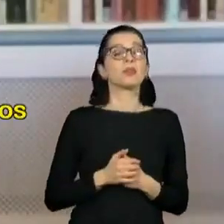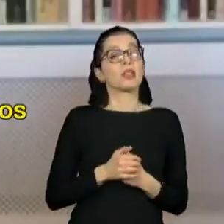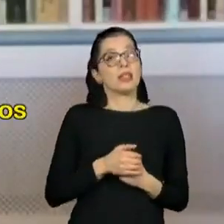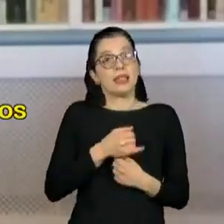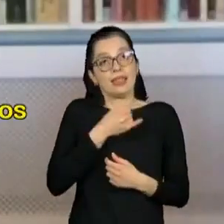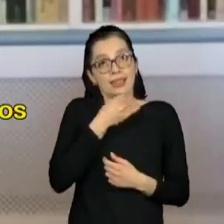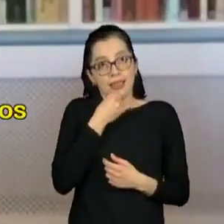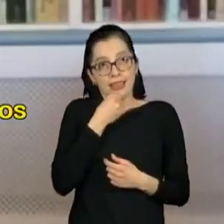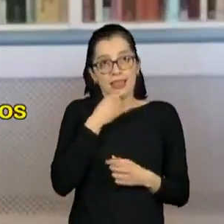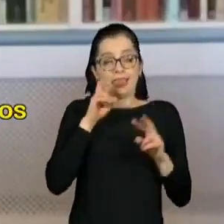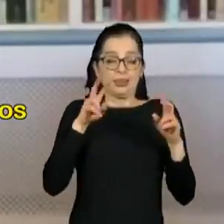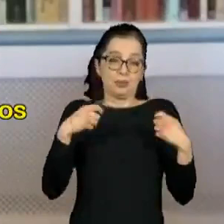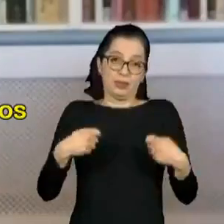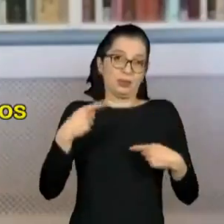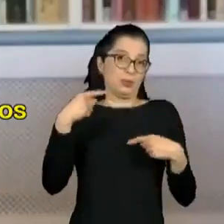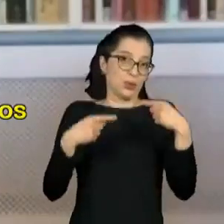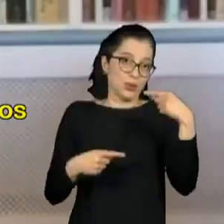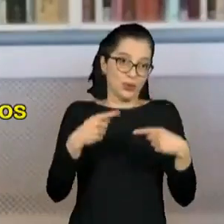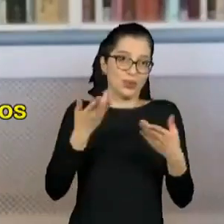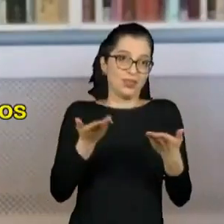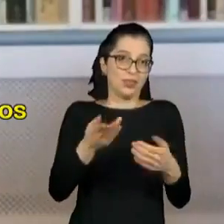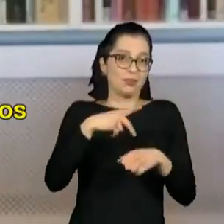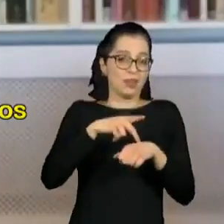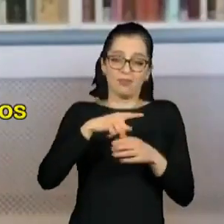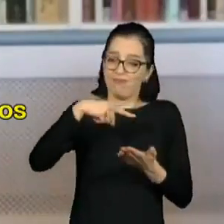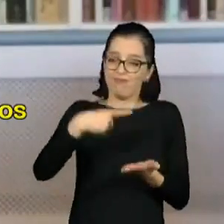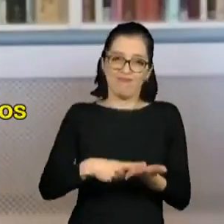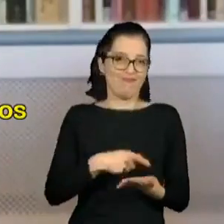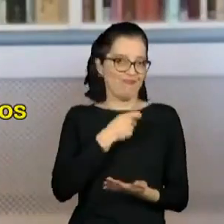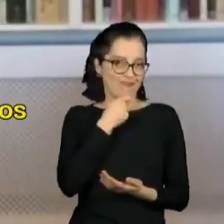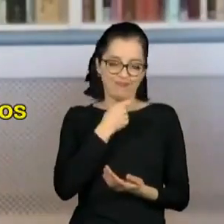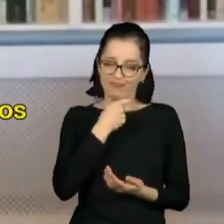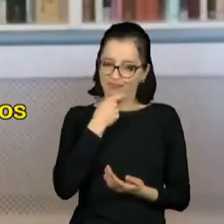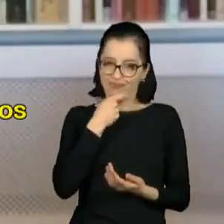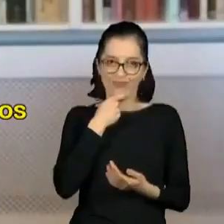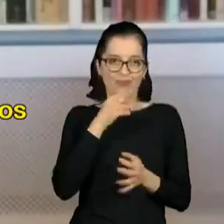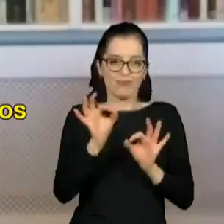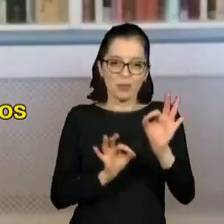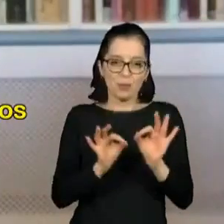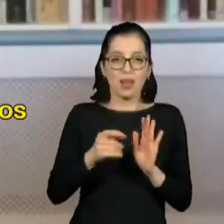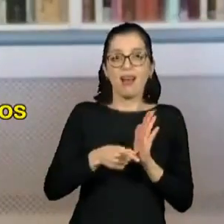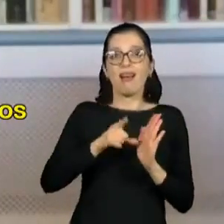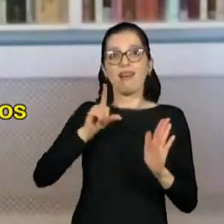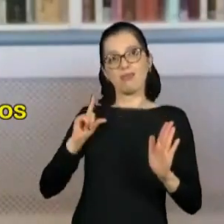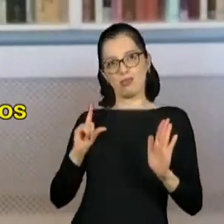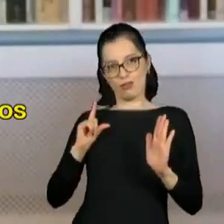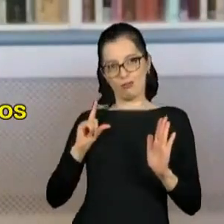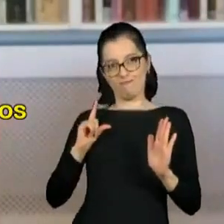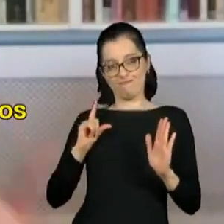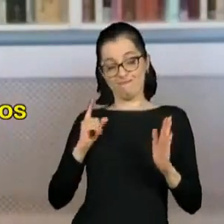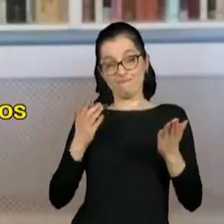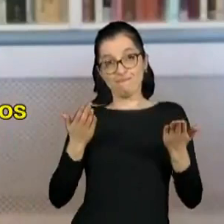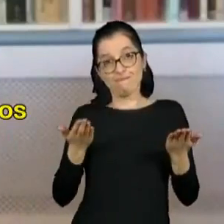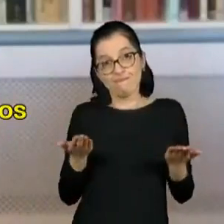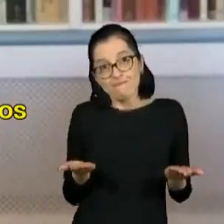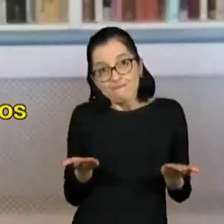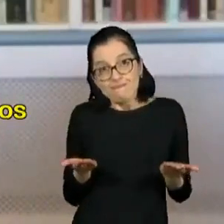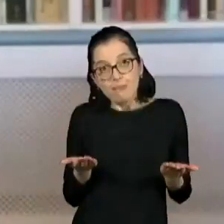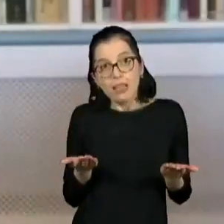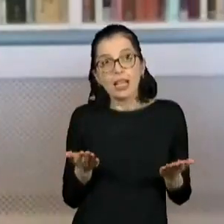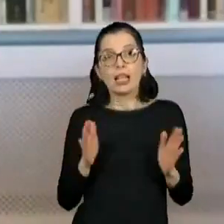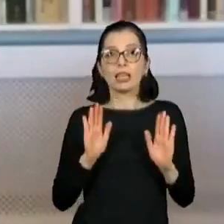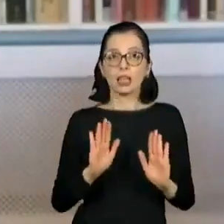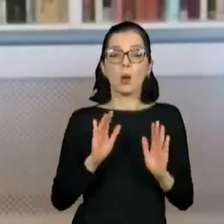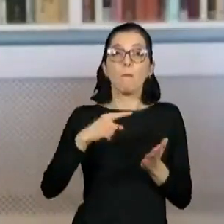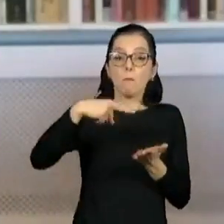edsandro da queen house dos Carros 1 a banda country The Vein of Stickman meio